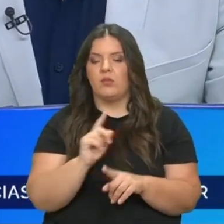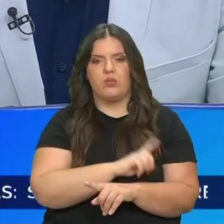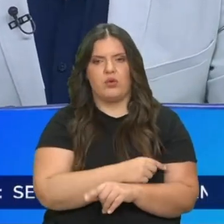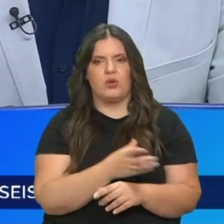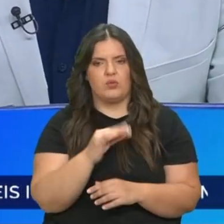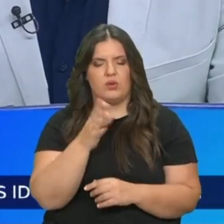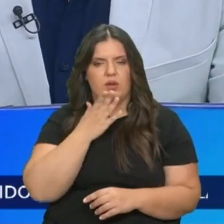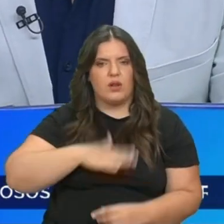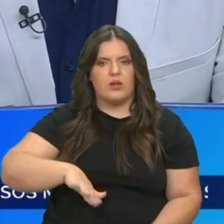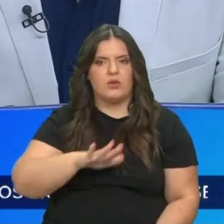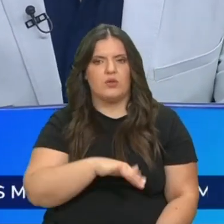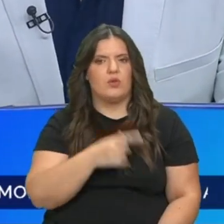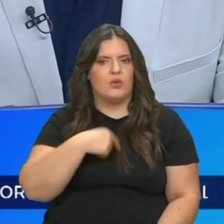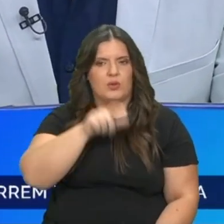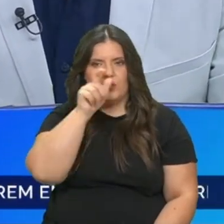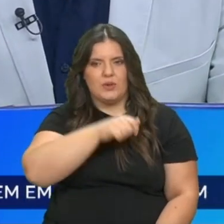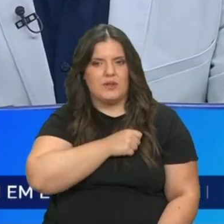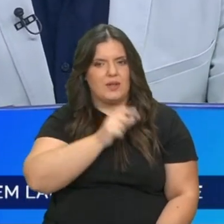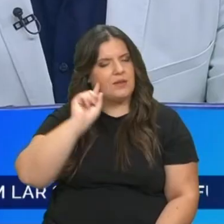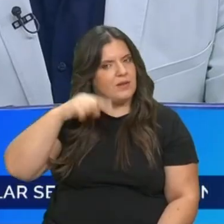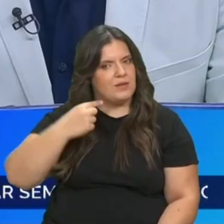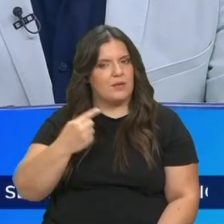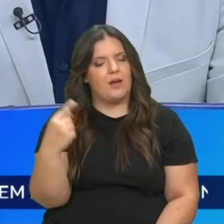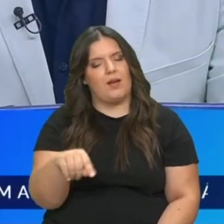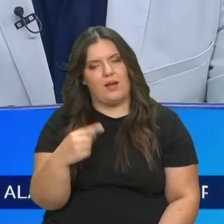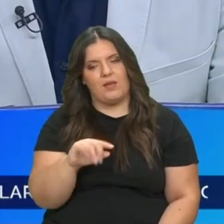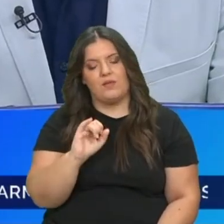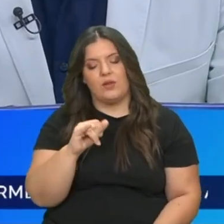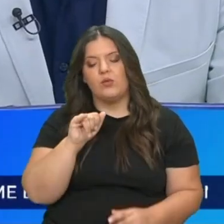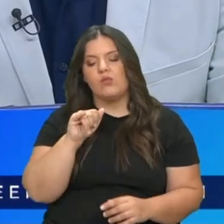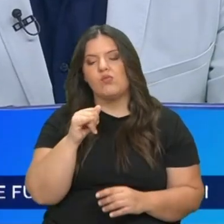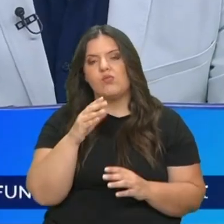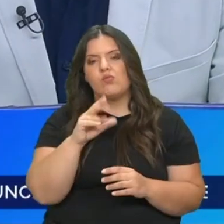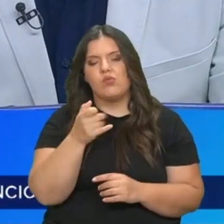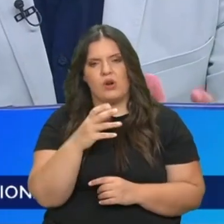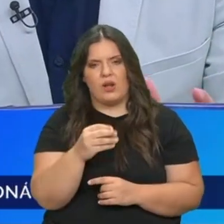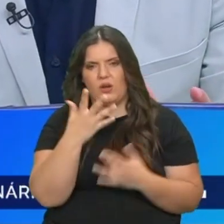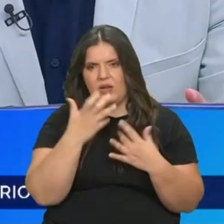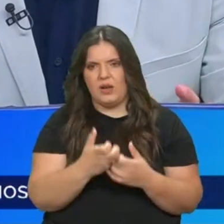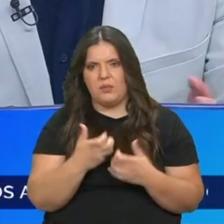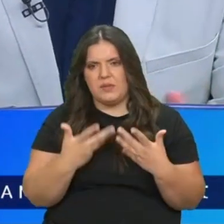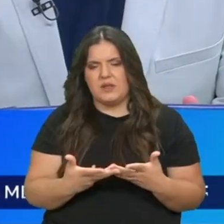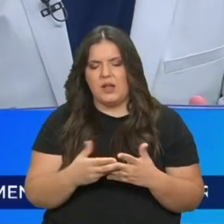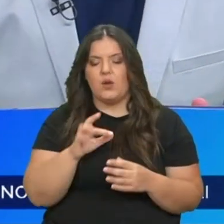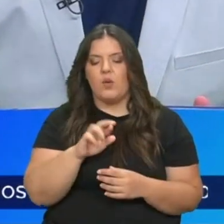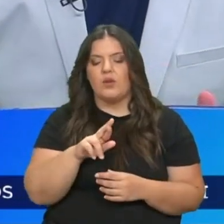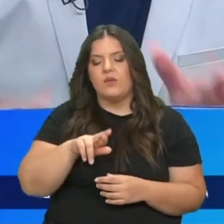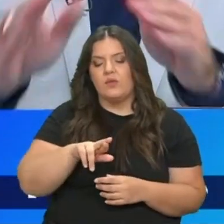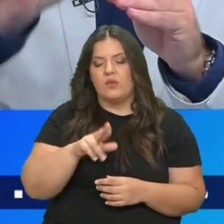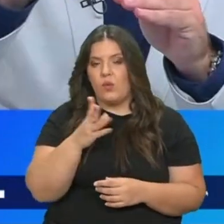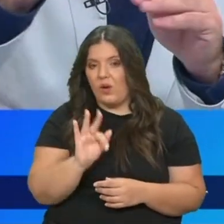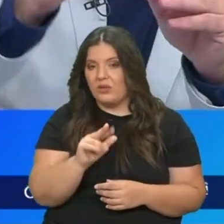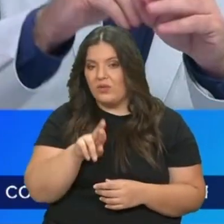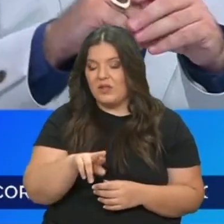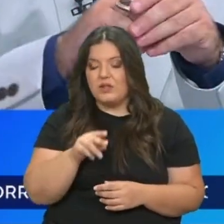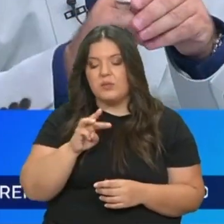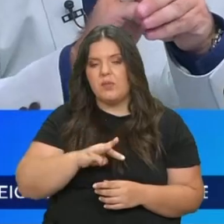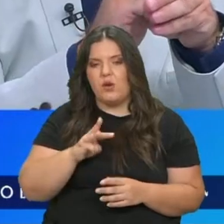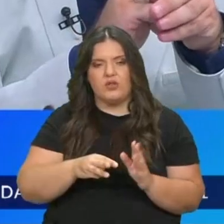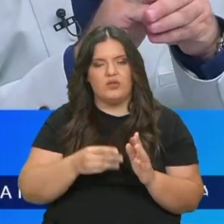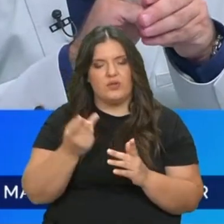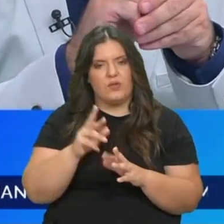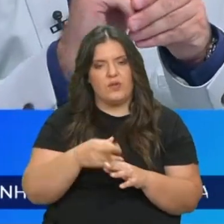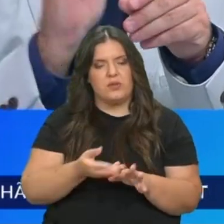existe naquela zona, os nossos telespectadores já sabem, existe de facto um buraco negro supermaciço com mais de 4 milhões de vezes a massa do nosso Sol. Antes de irmos ao buraco